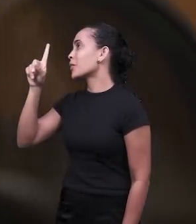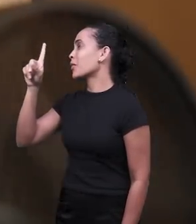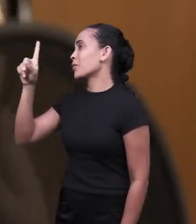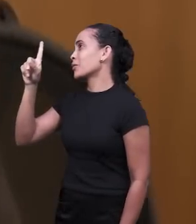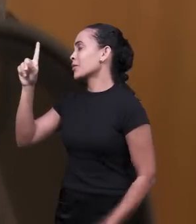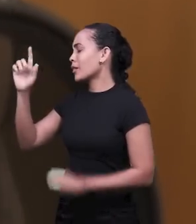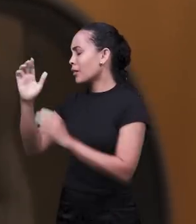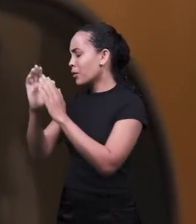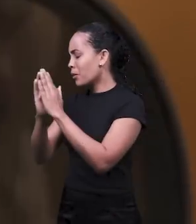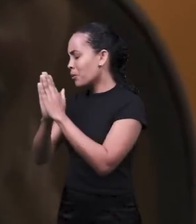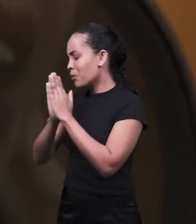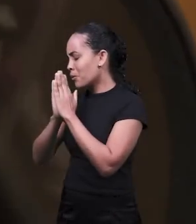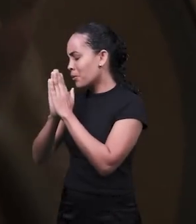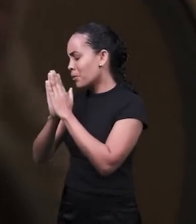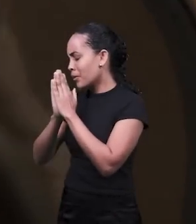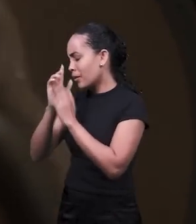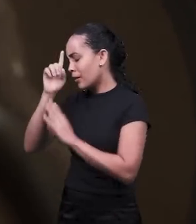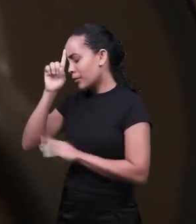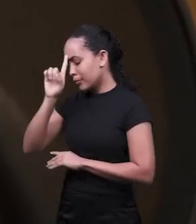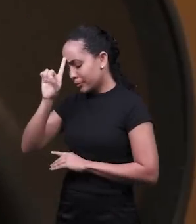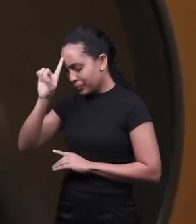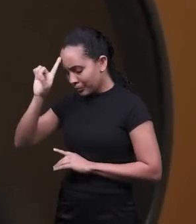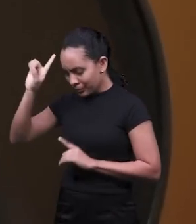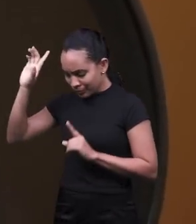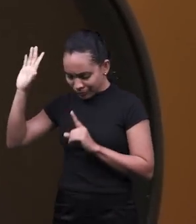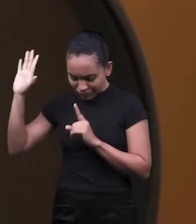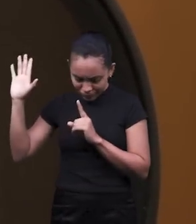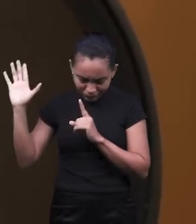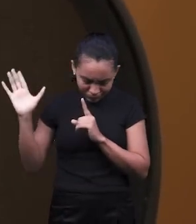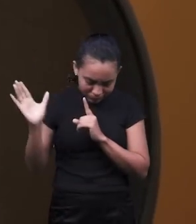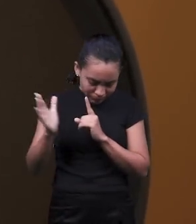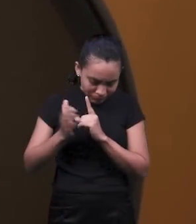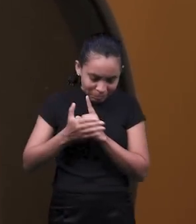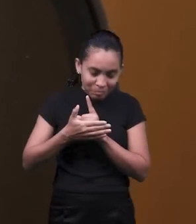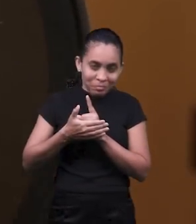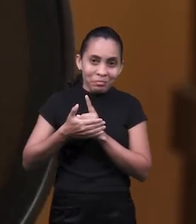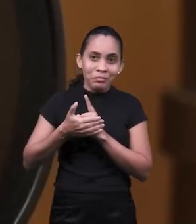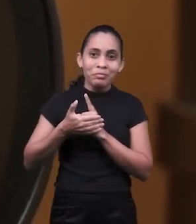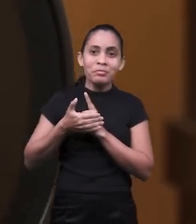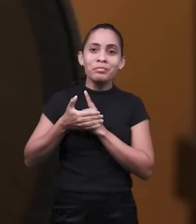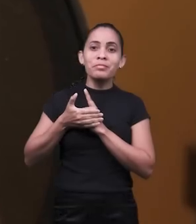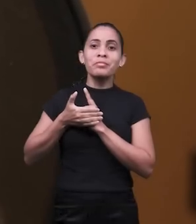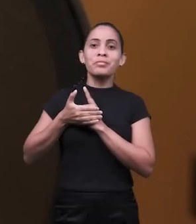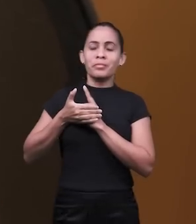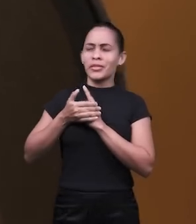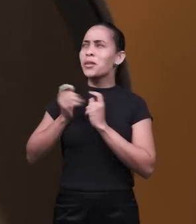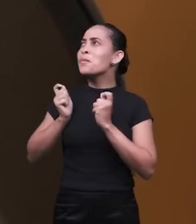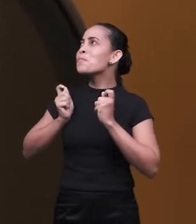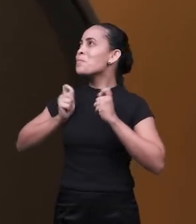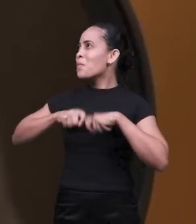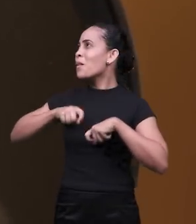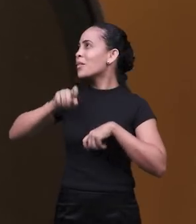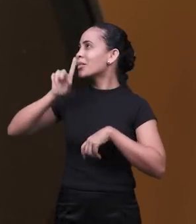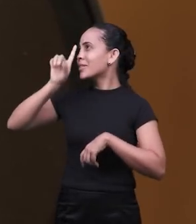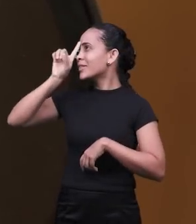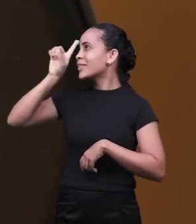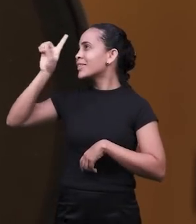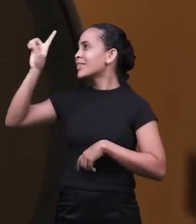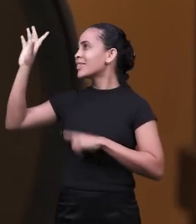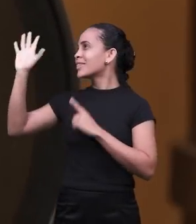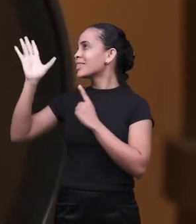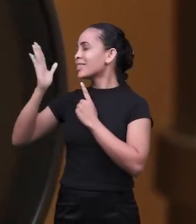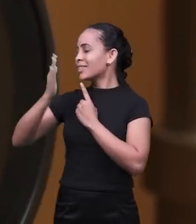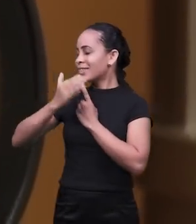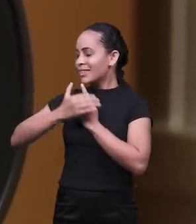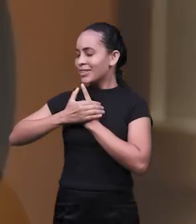estender, vou nele me esconder, Ele pode me guardar.